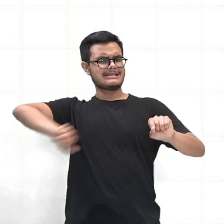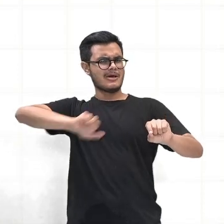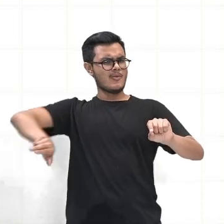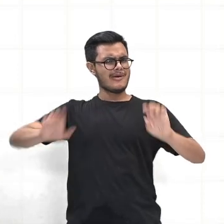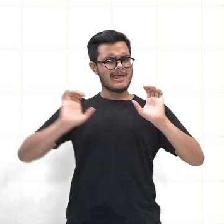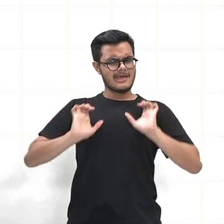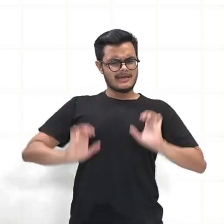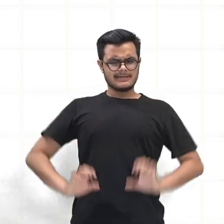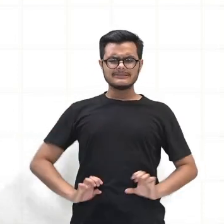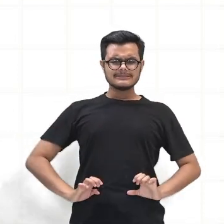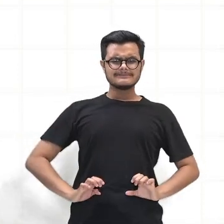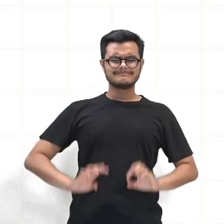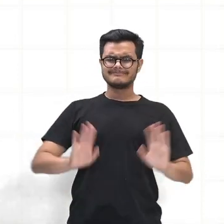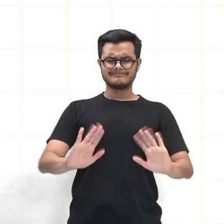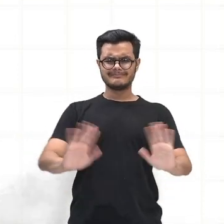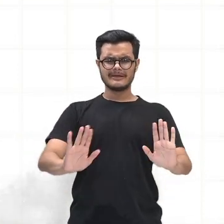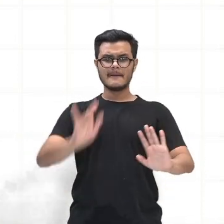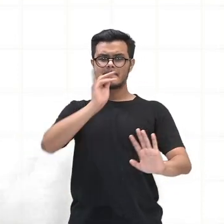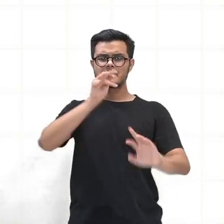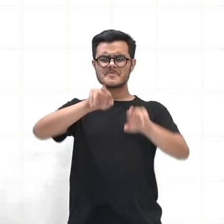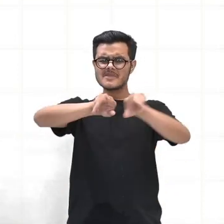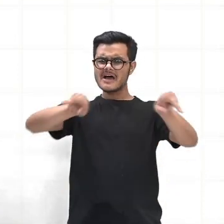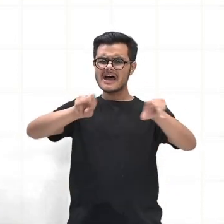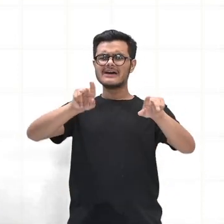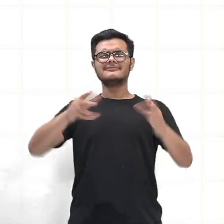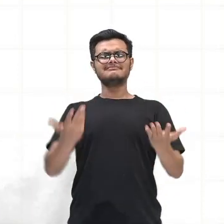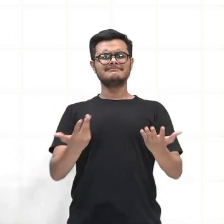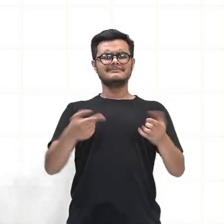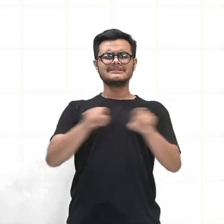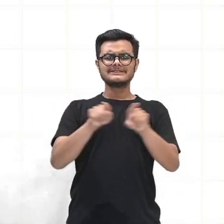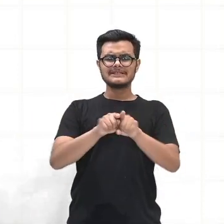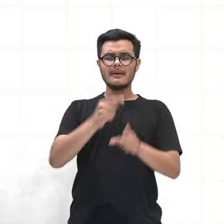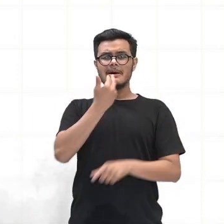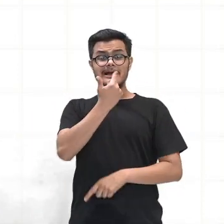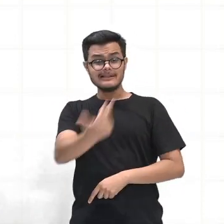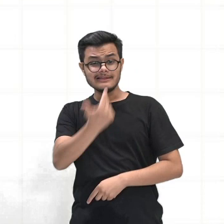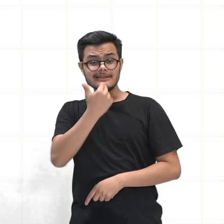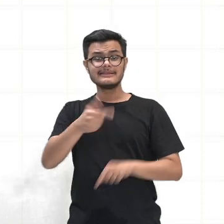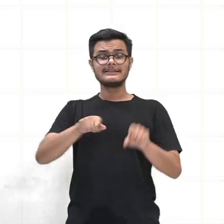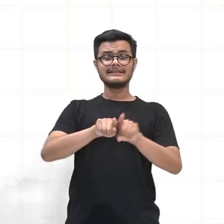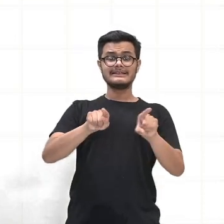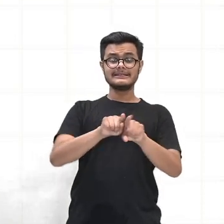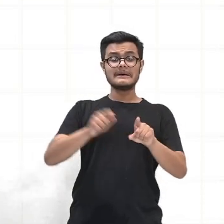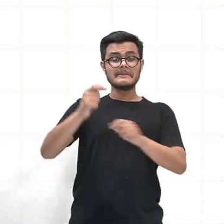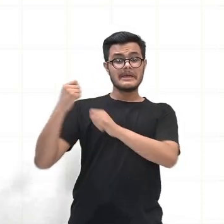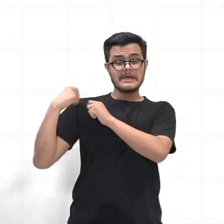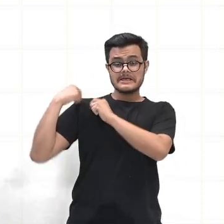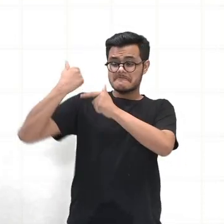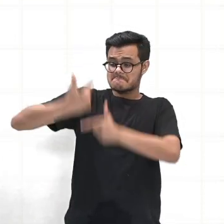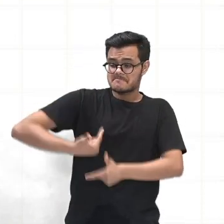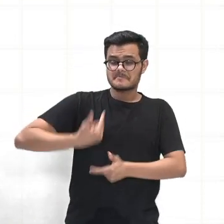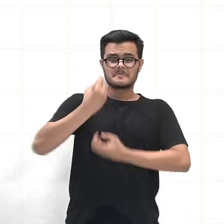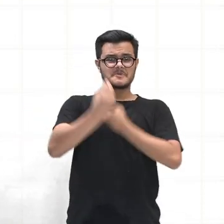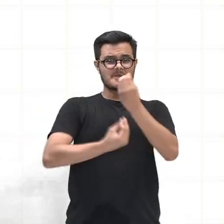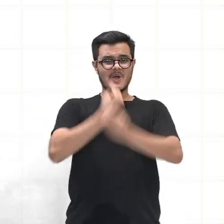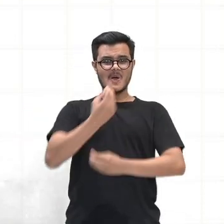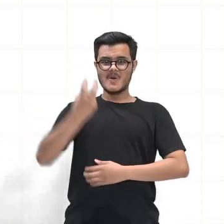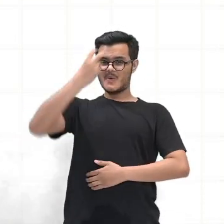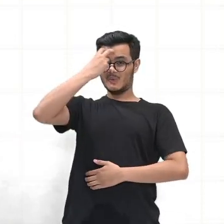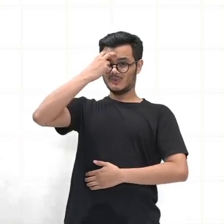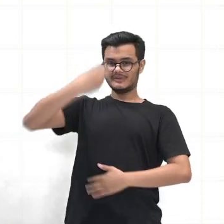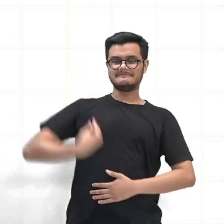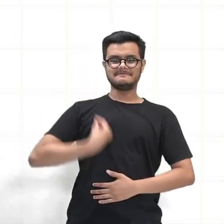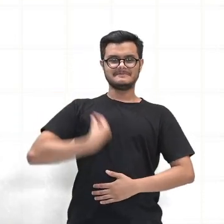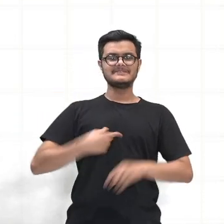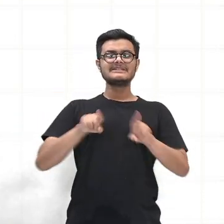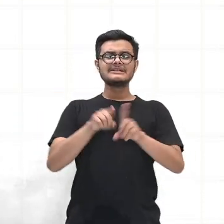nas diferentes etnias, mas também nas suas línguas, tradições, práticas culturais